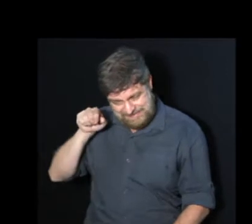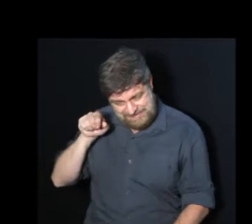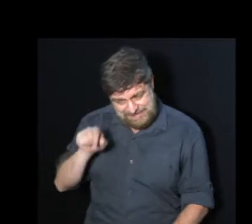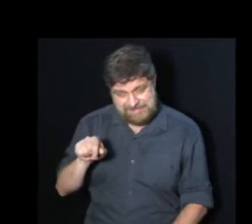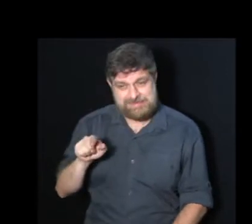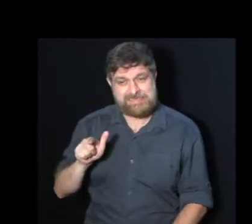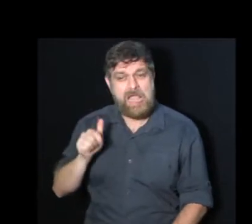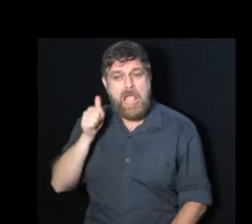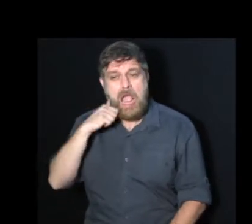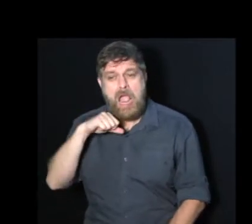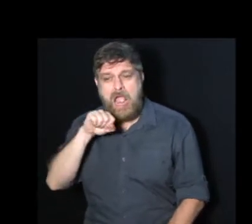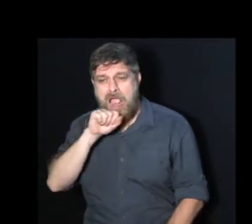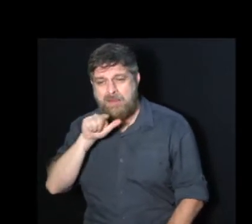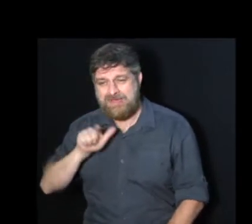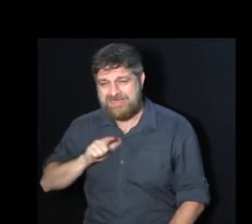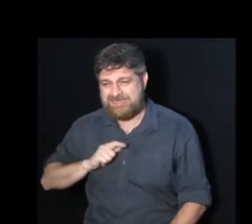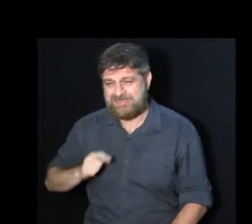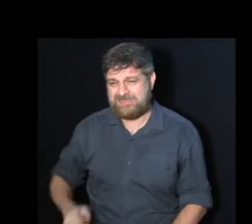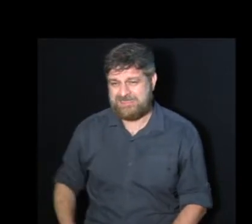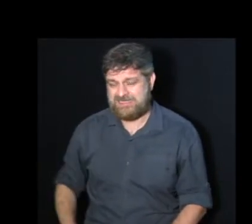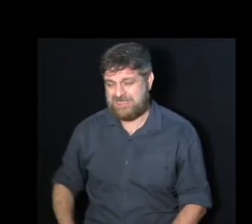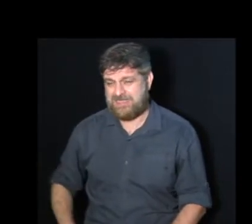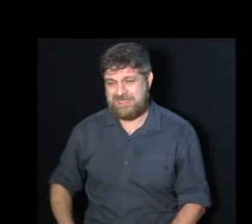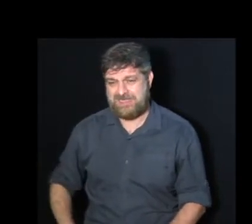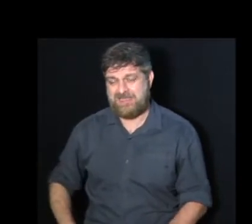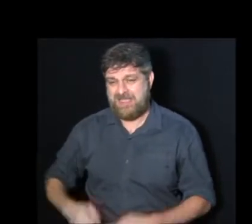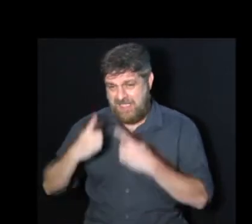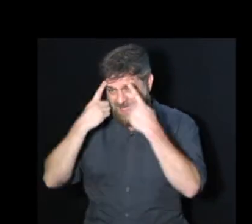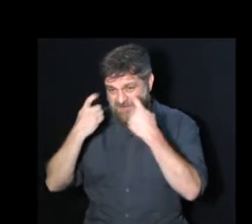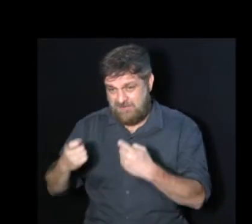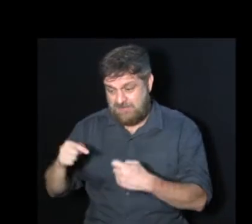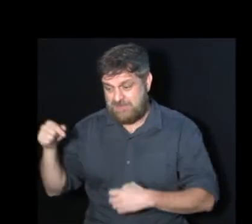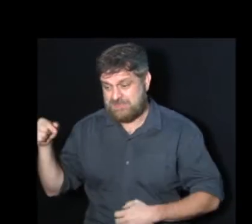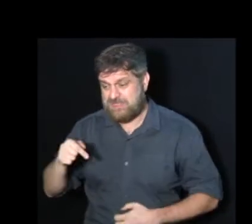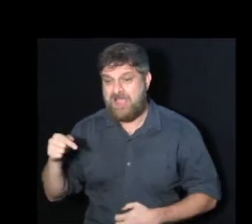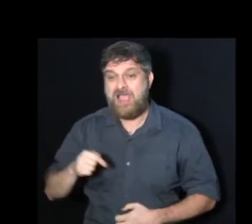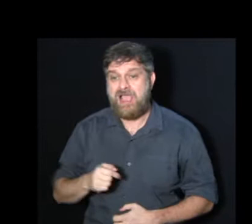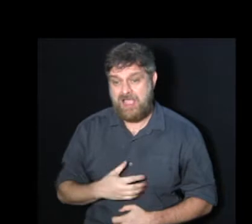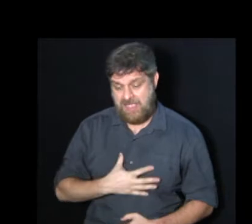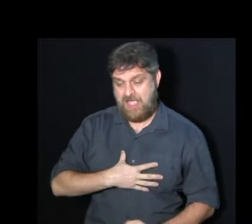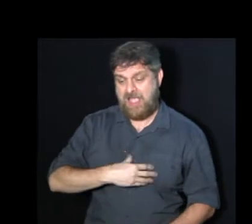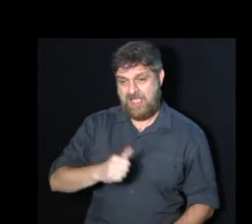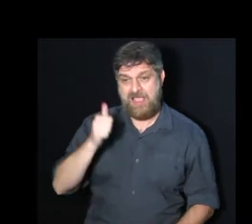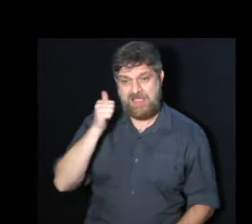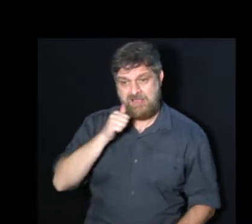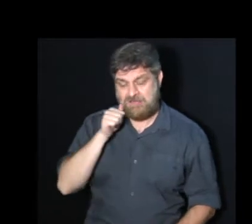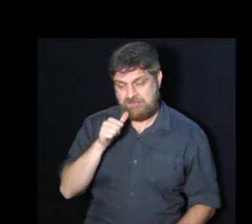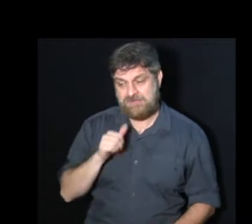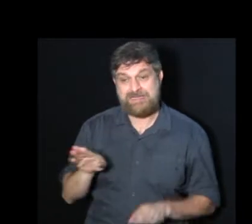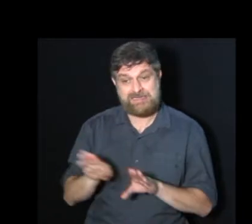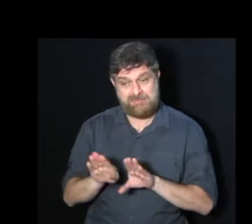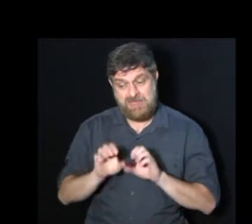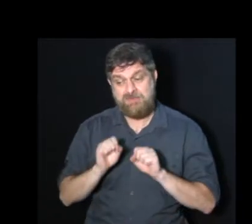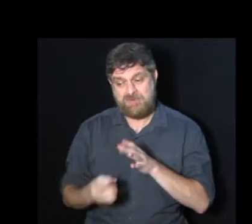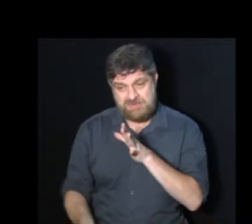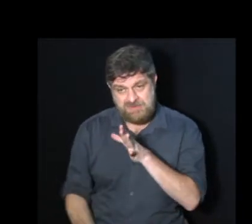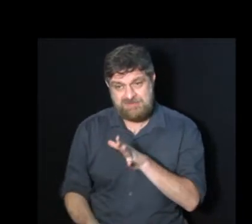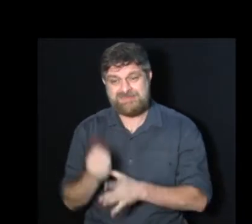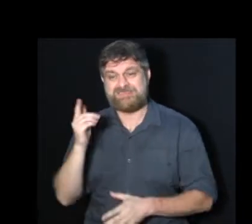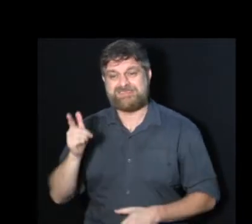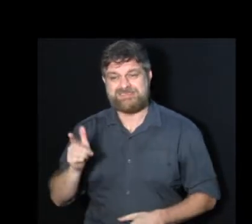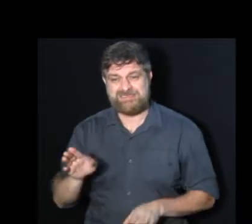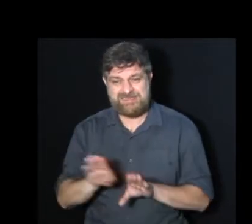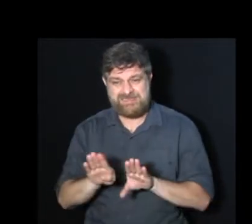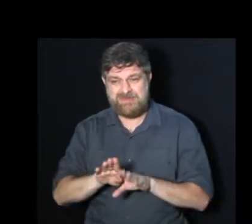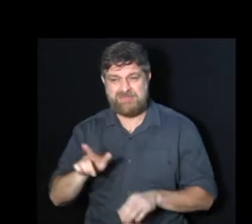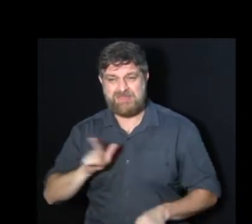a mãe é vítima de violência contra as mulheres, ela tem grande possibilidade e probabilidade de se envolver numa